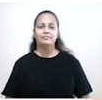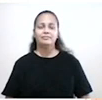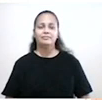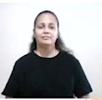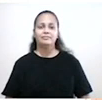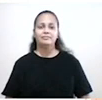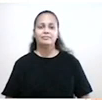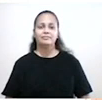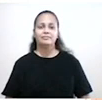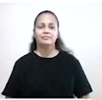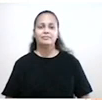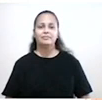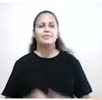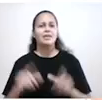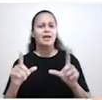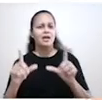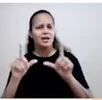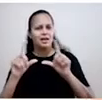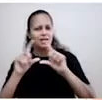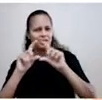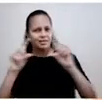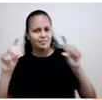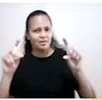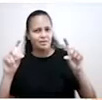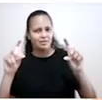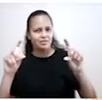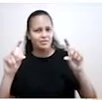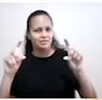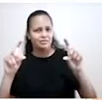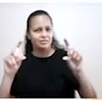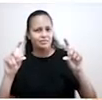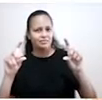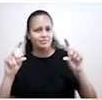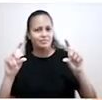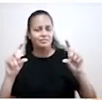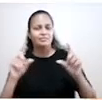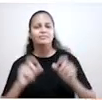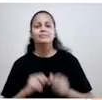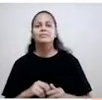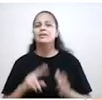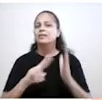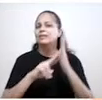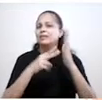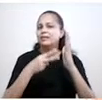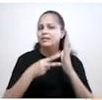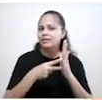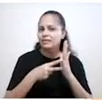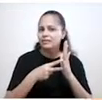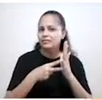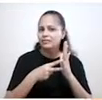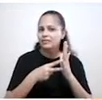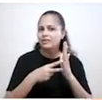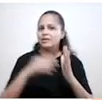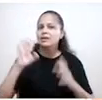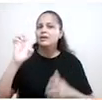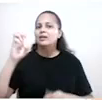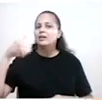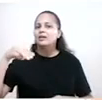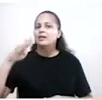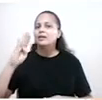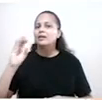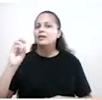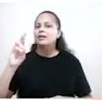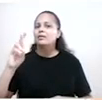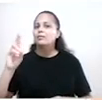Ou, yet. Olha só essa expressãozinha, ó, yet. O nosso yet significa